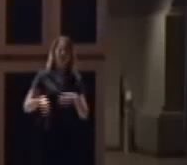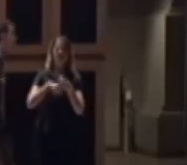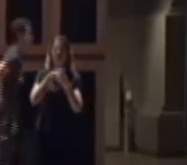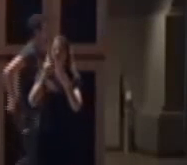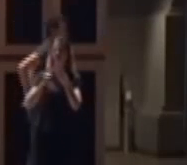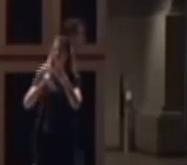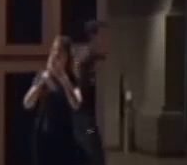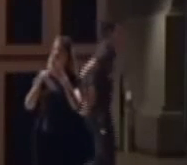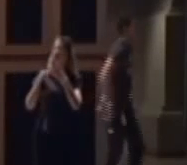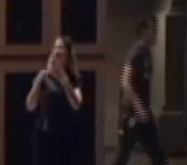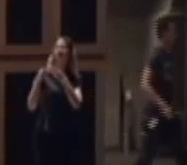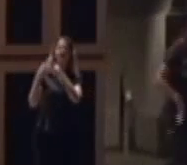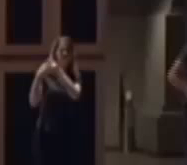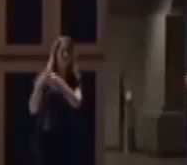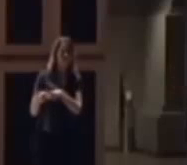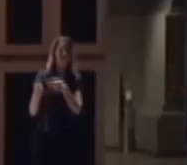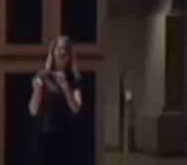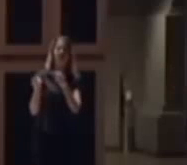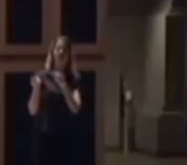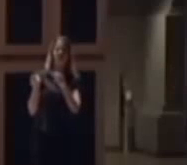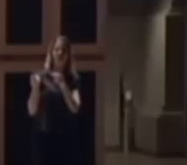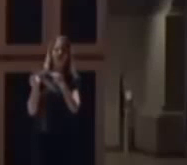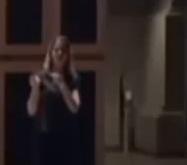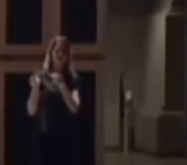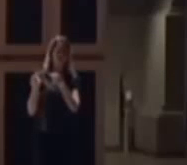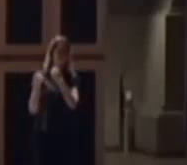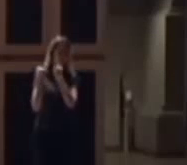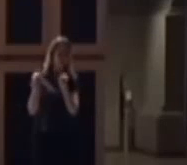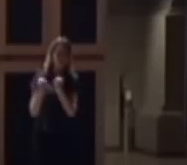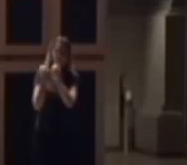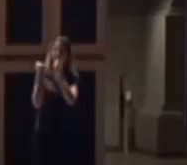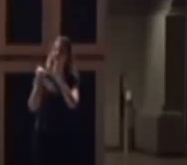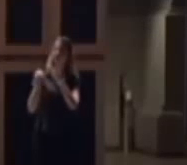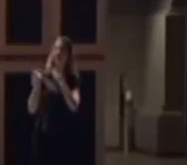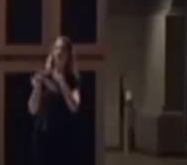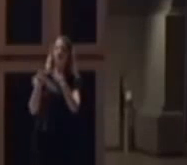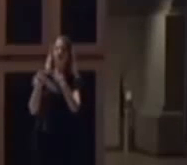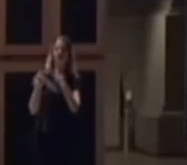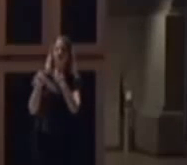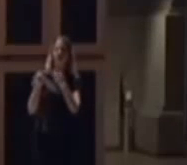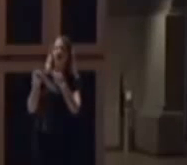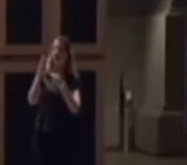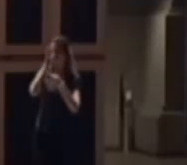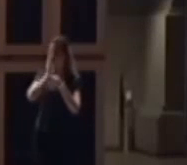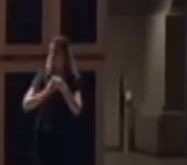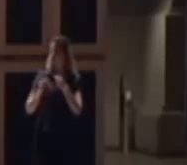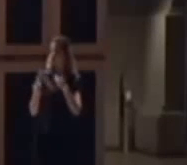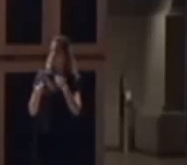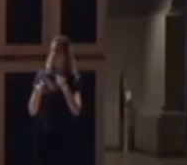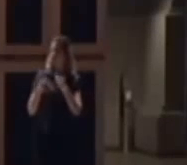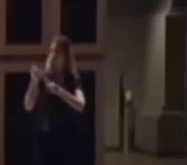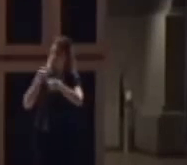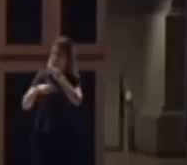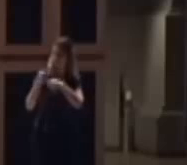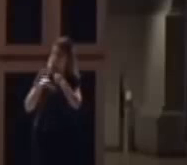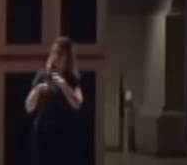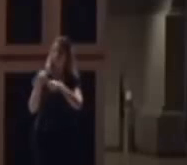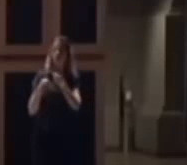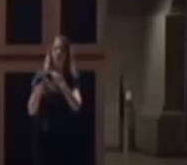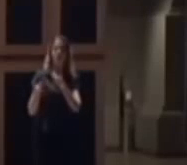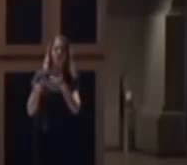direitos estabelecidos, construção de novos direitos e assessoria jurídica gratuita, desenvolvimento econômico, social e combate